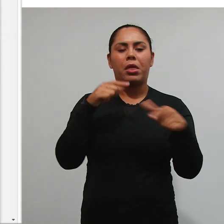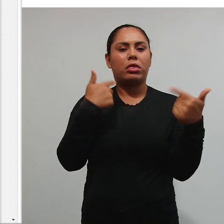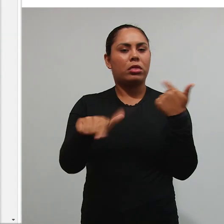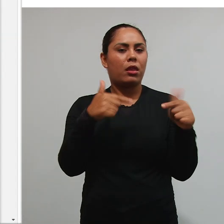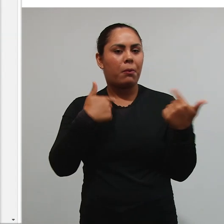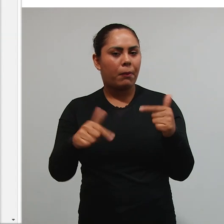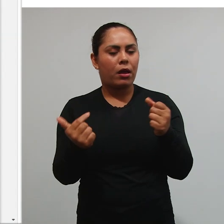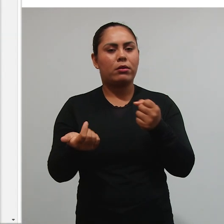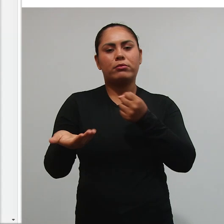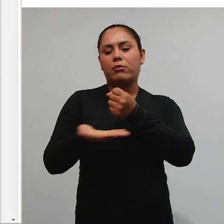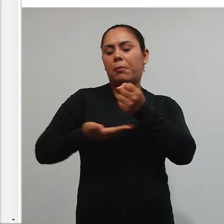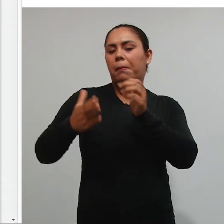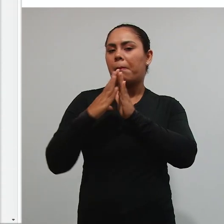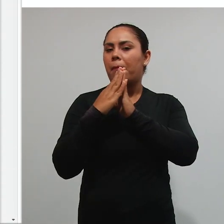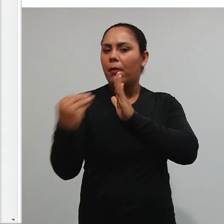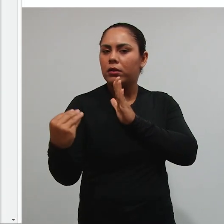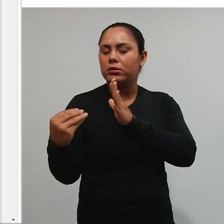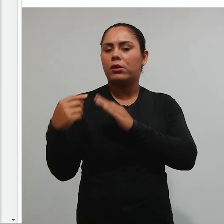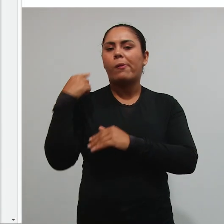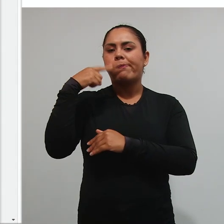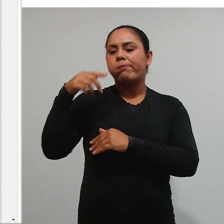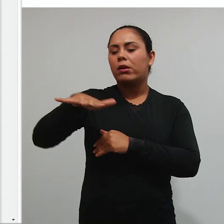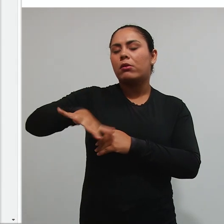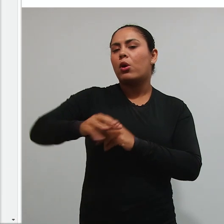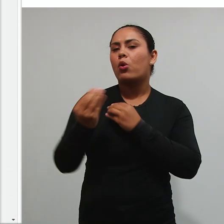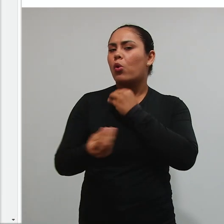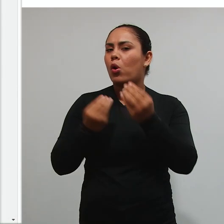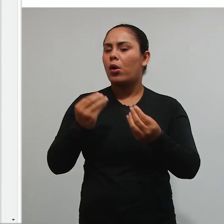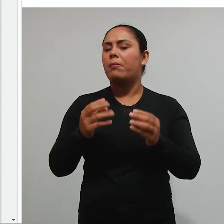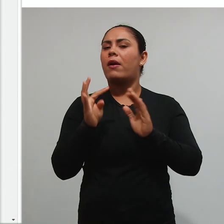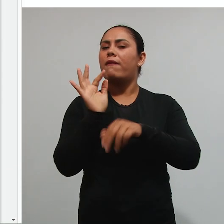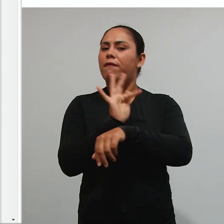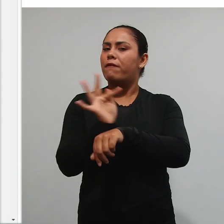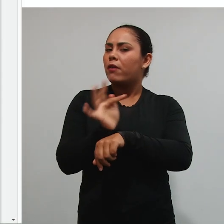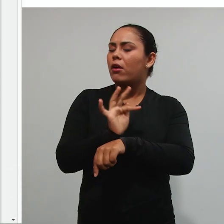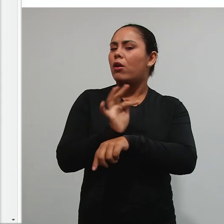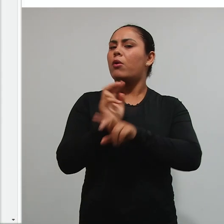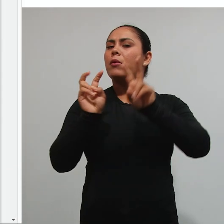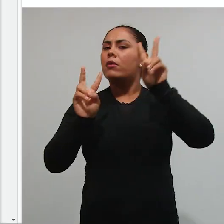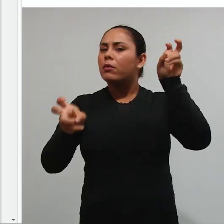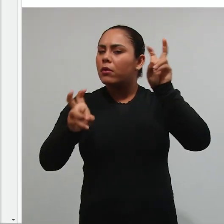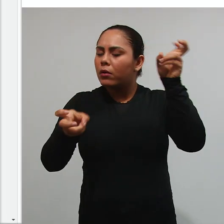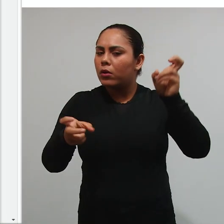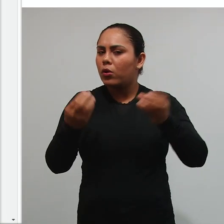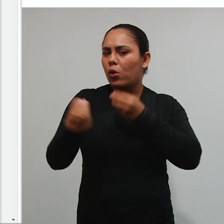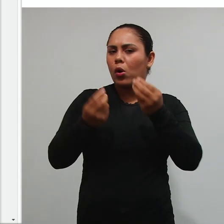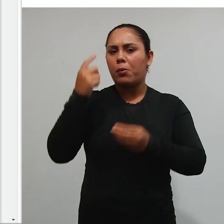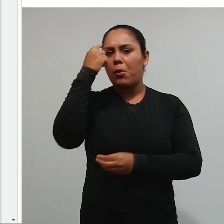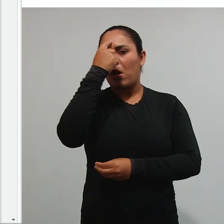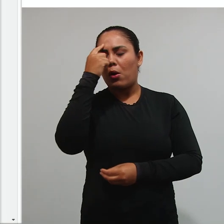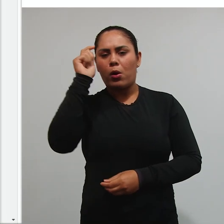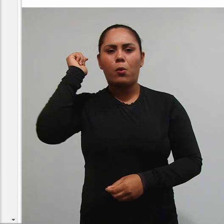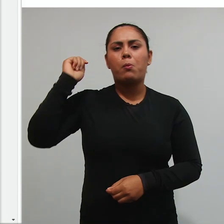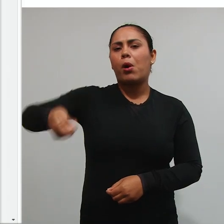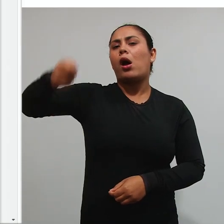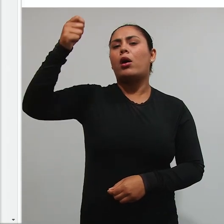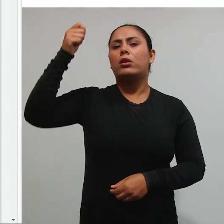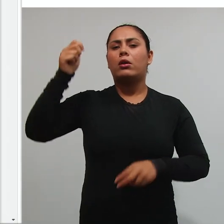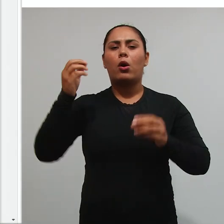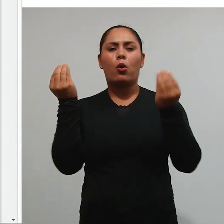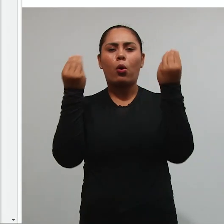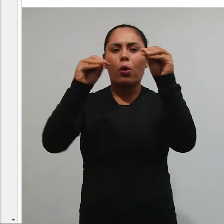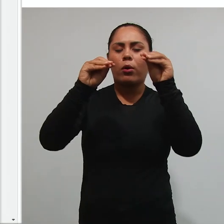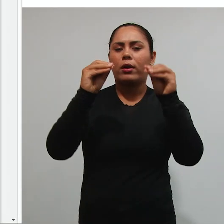trabalho com base no direito. Como que você vai citar um filme? Eu acabei de falar de filmes, se você assistiu Harry Potter, como é que você vai citar o Harry